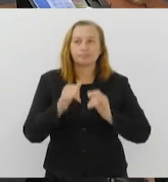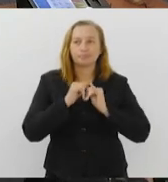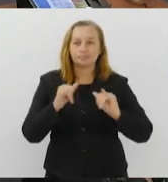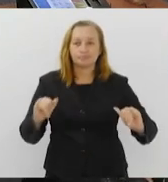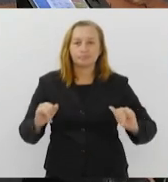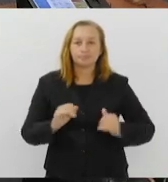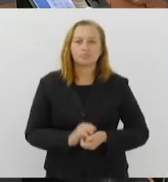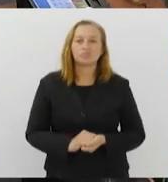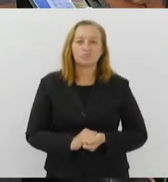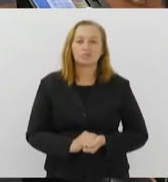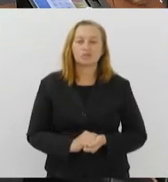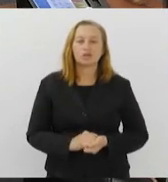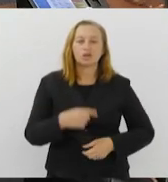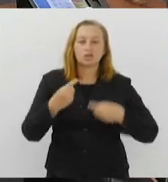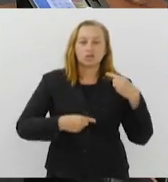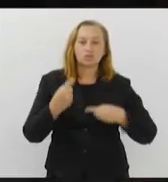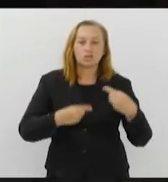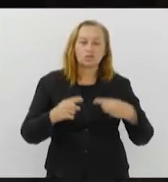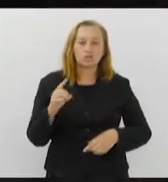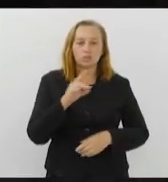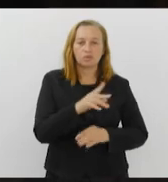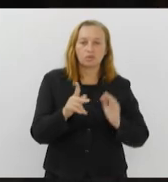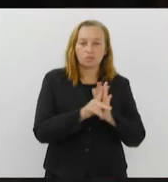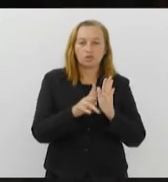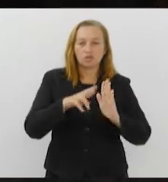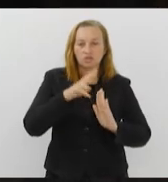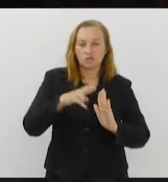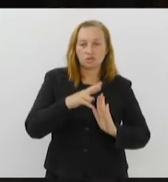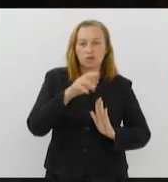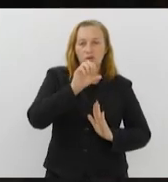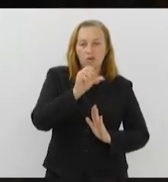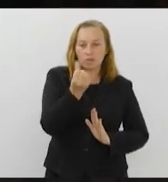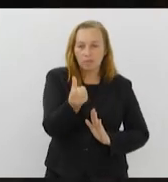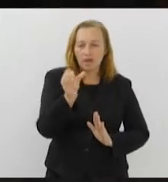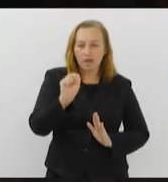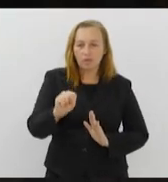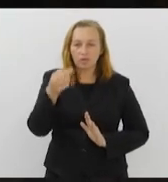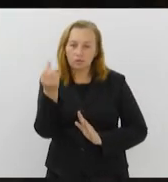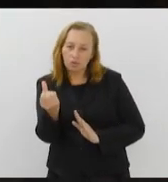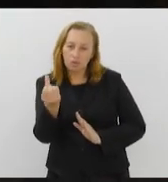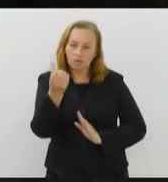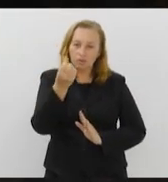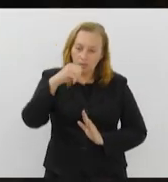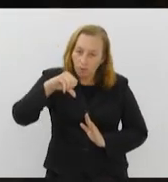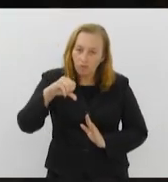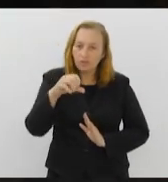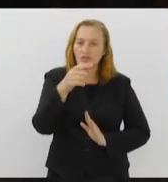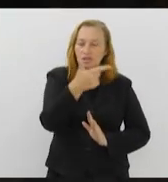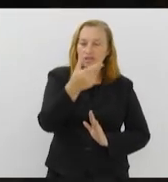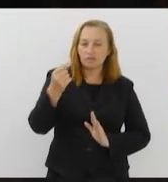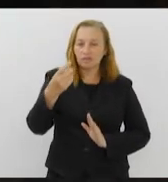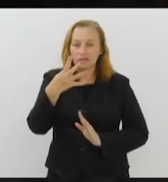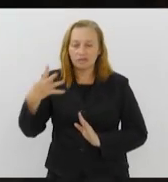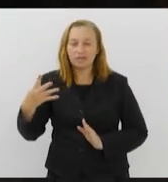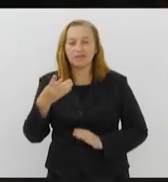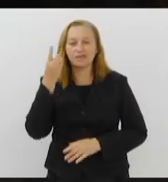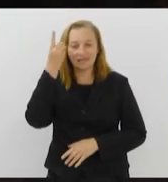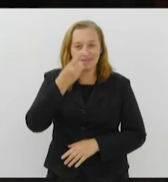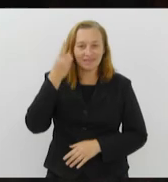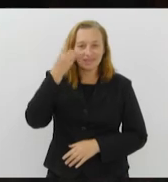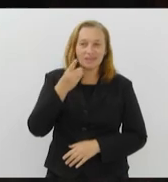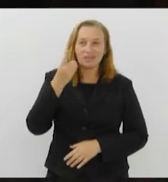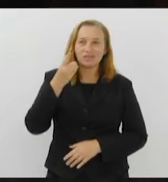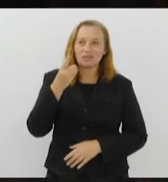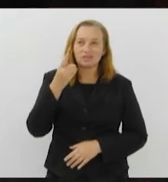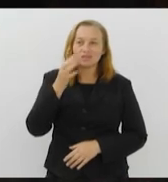Anuncio, em discussão única, projeto de resolução 689 de 24, de autoria do deputado Jorge